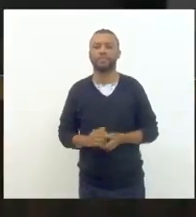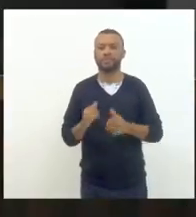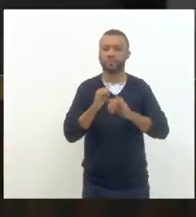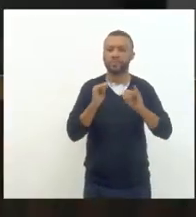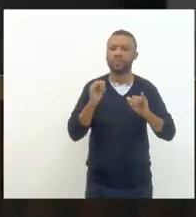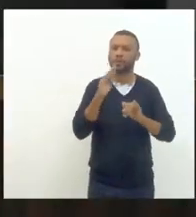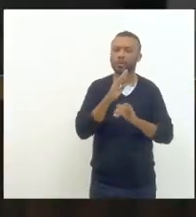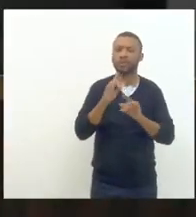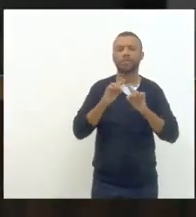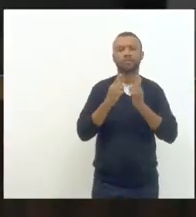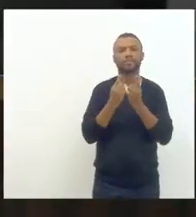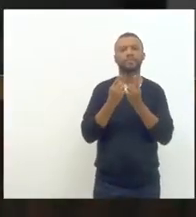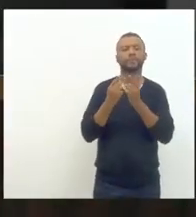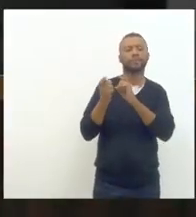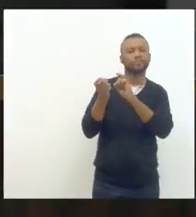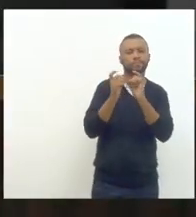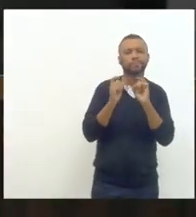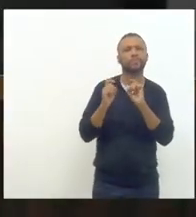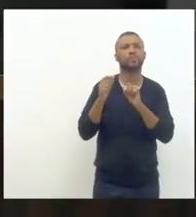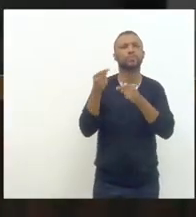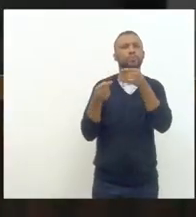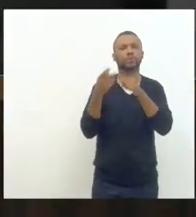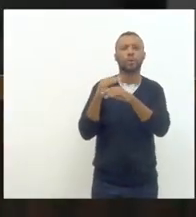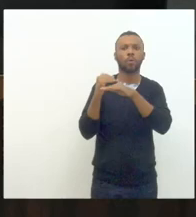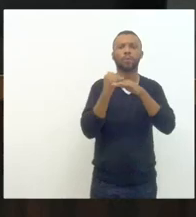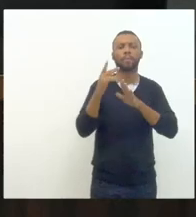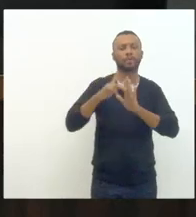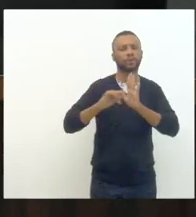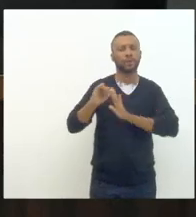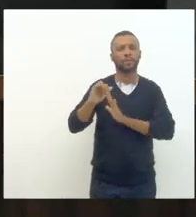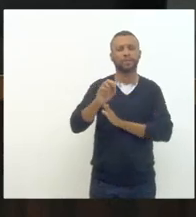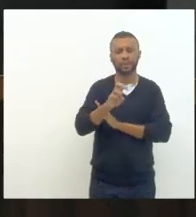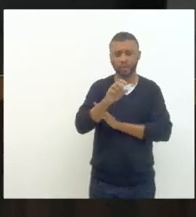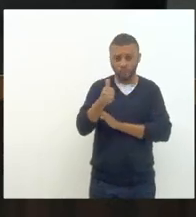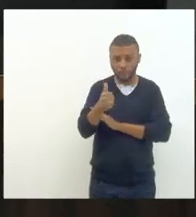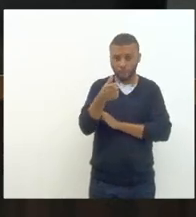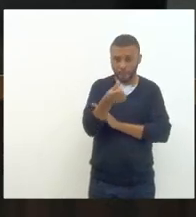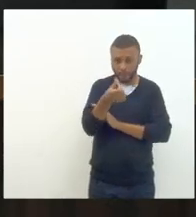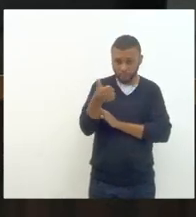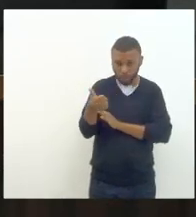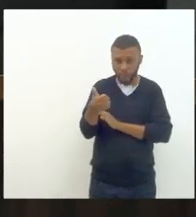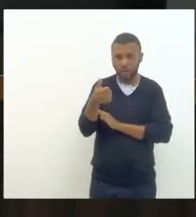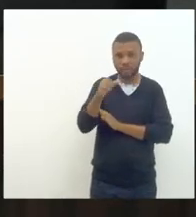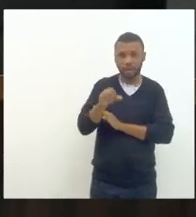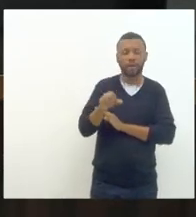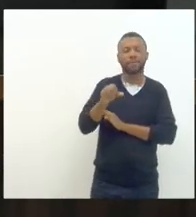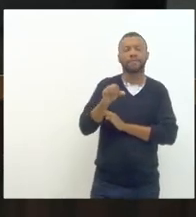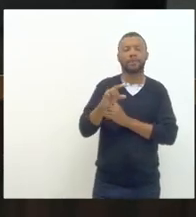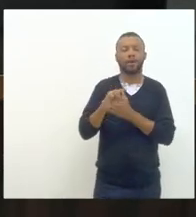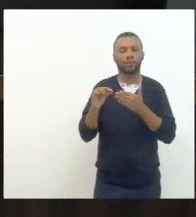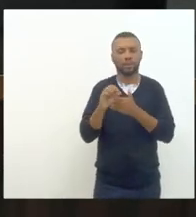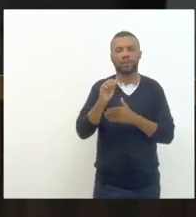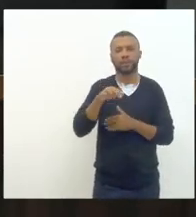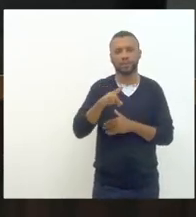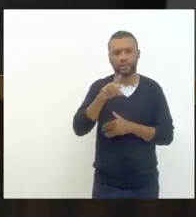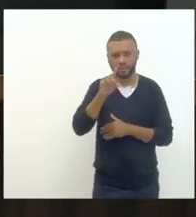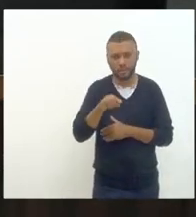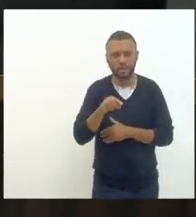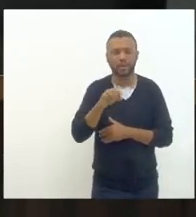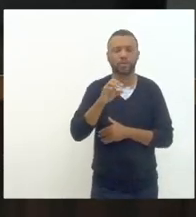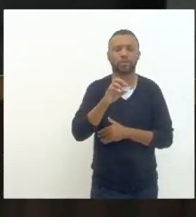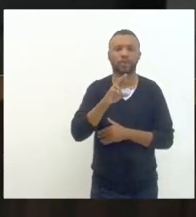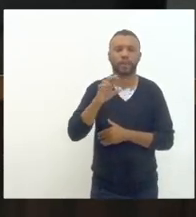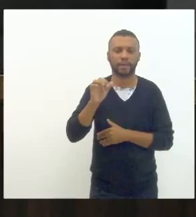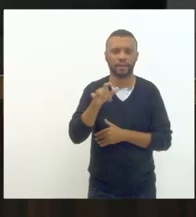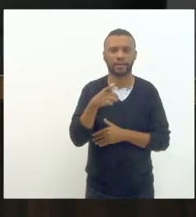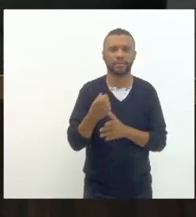Anuncio, em regime de urgência, em votação, em discussão única, projeto de lei 5169 de 21, de autoria do deputado André Correia, que cria legislação que